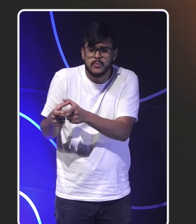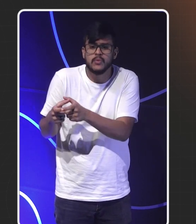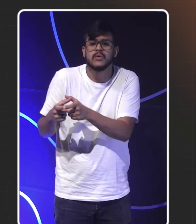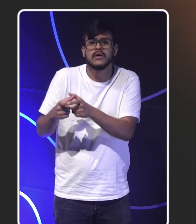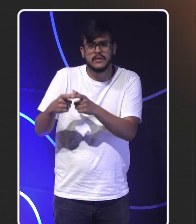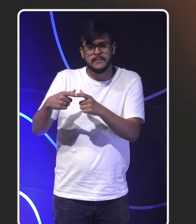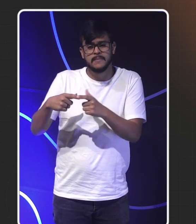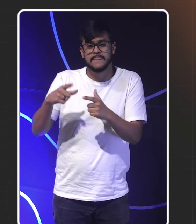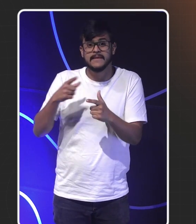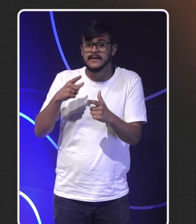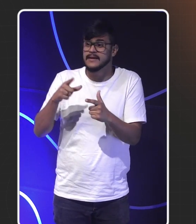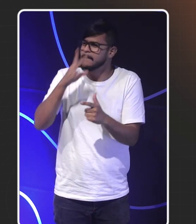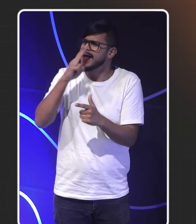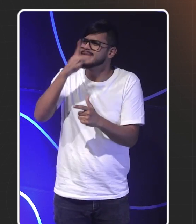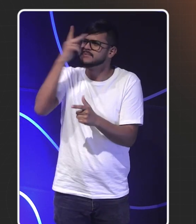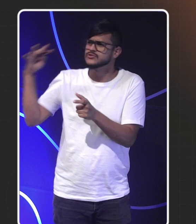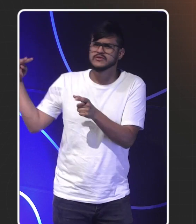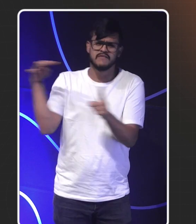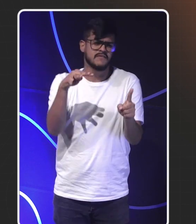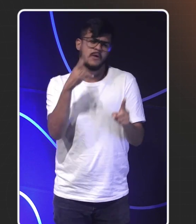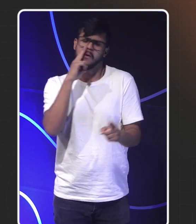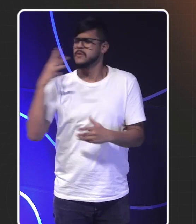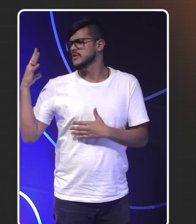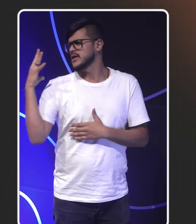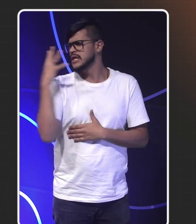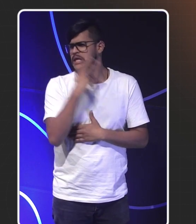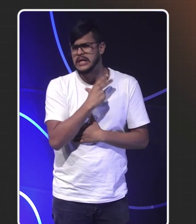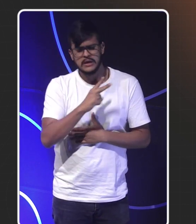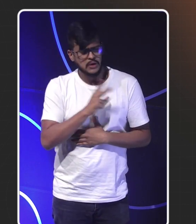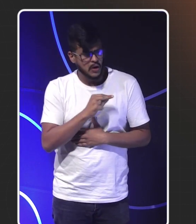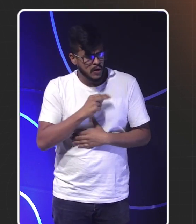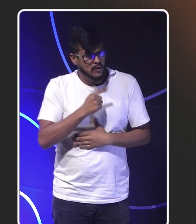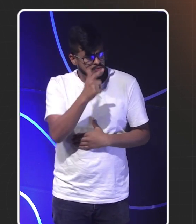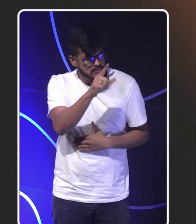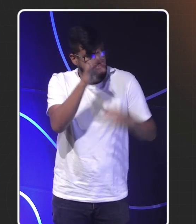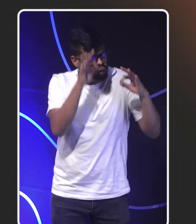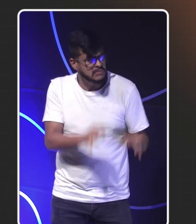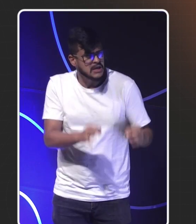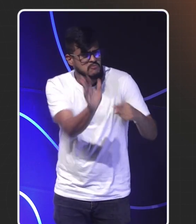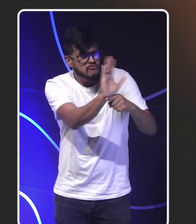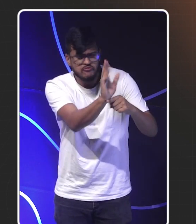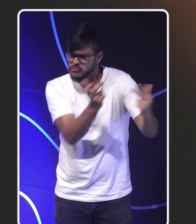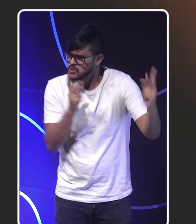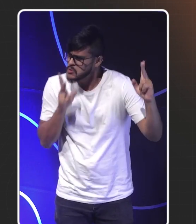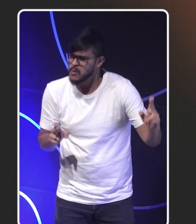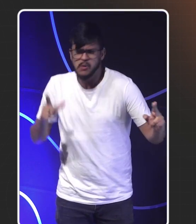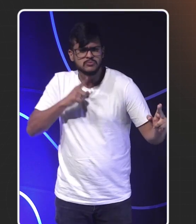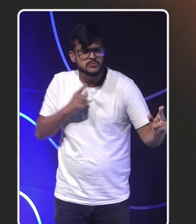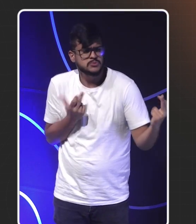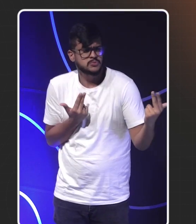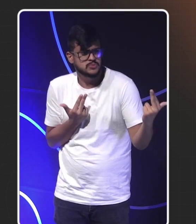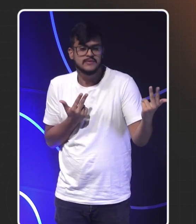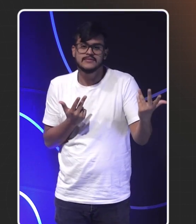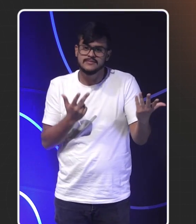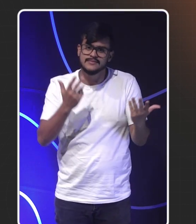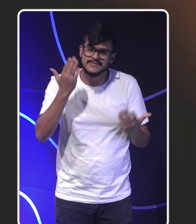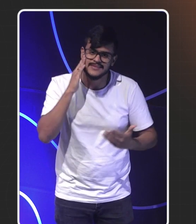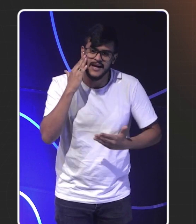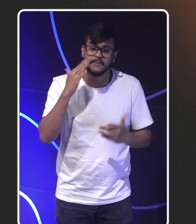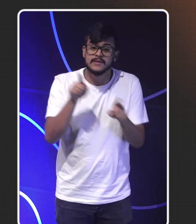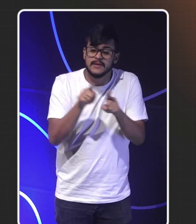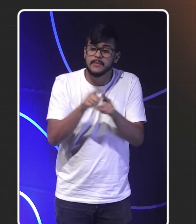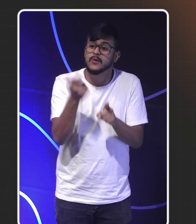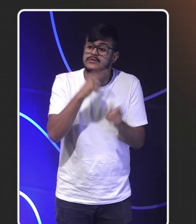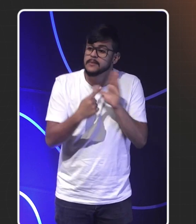forma linda, vamos dizer assim. Uma coisa, caramba, eu estou naquele filme. E a gente acaba criando um pouco de esperança também para a vida